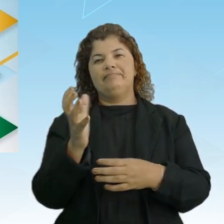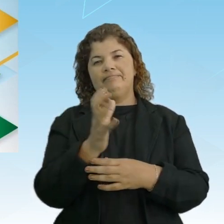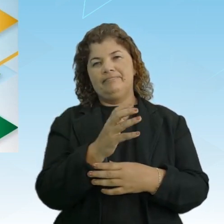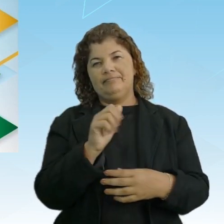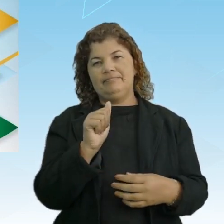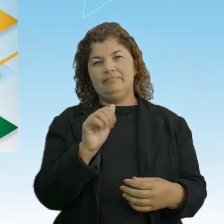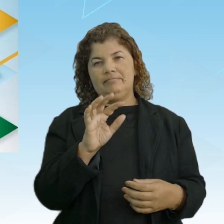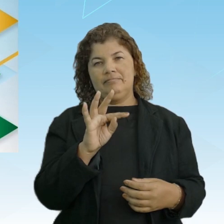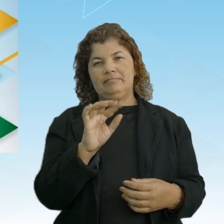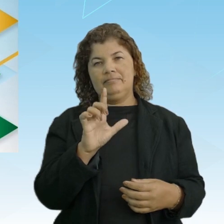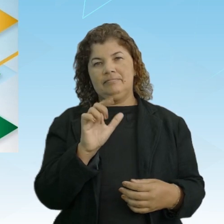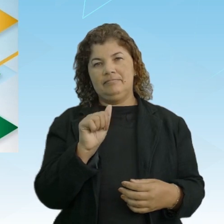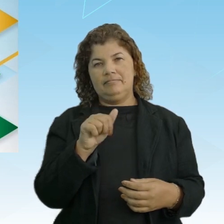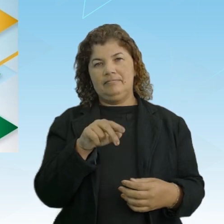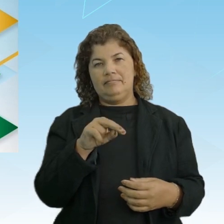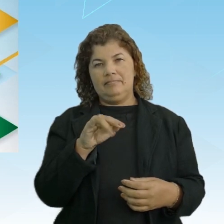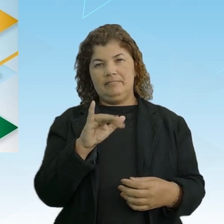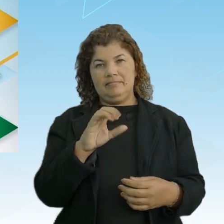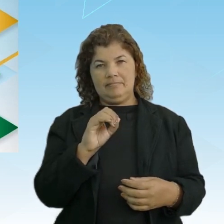século XV.